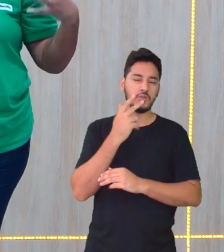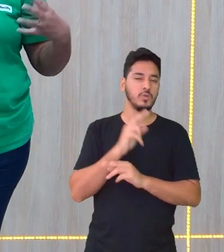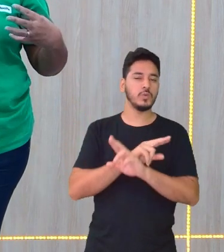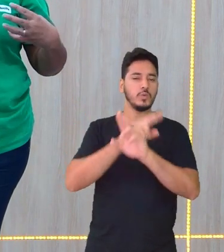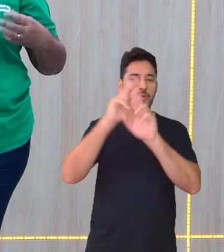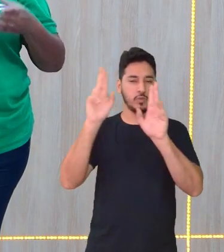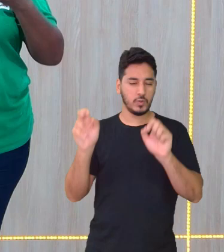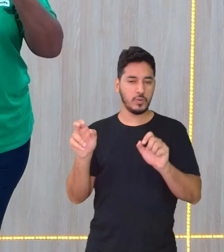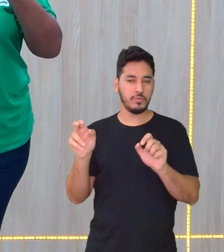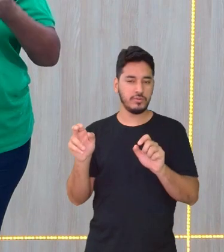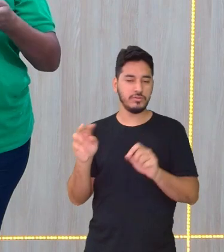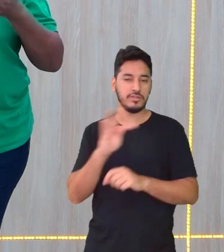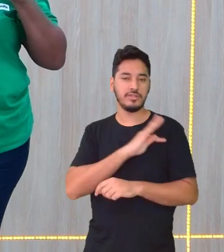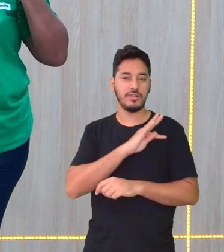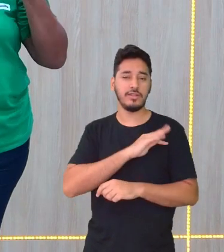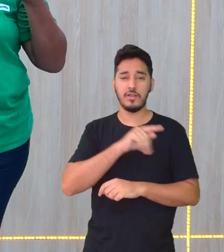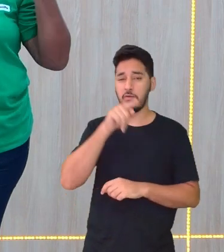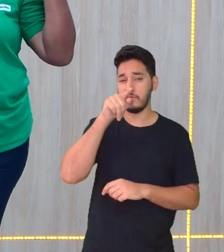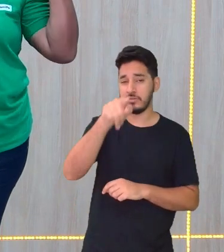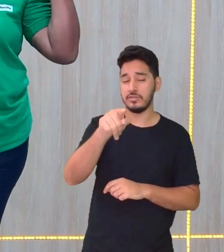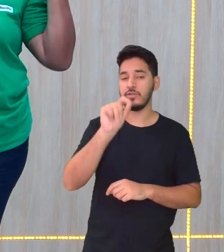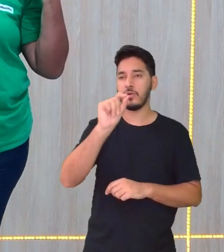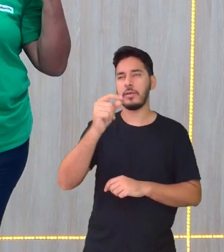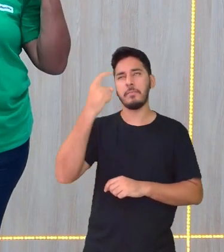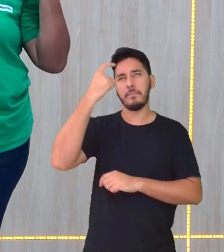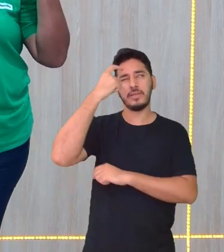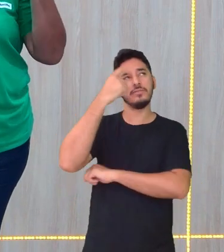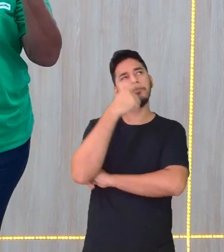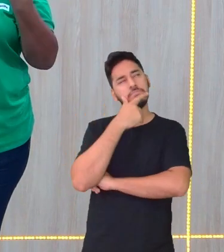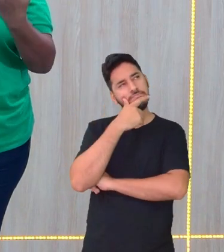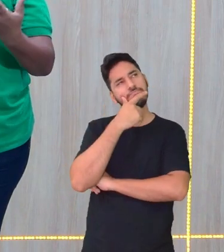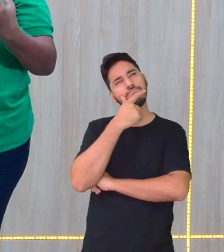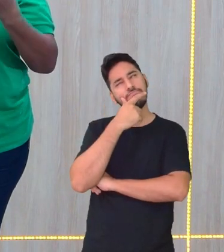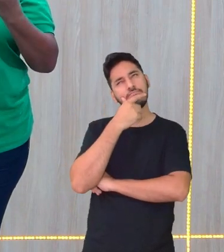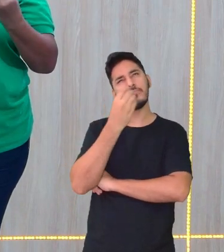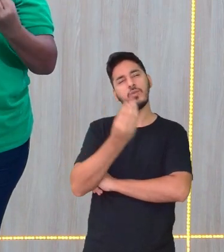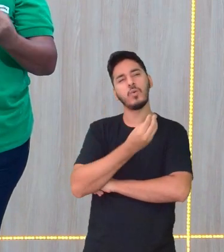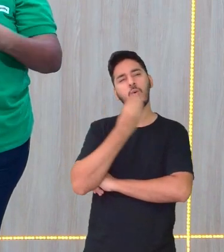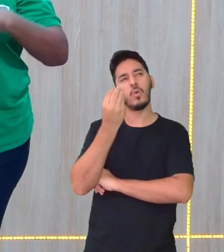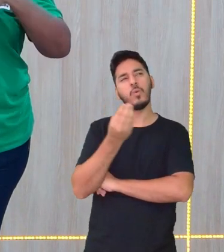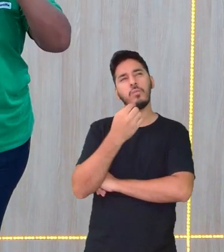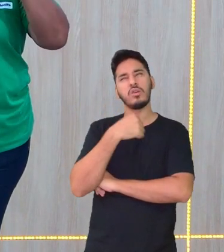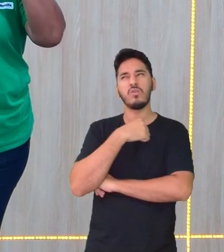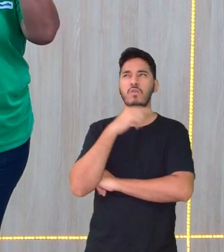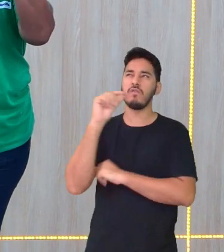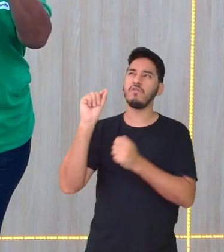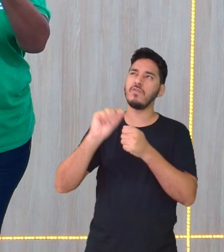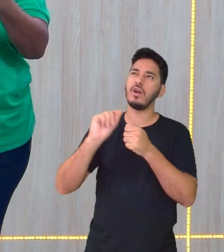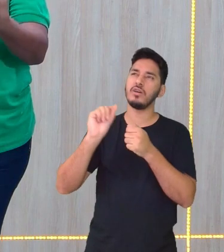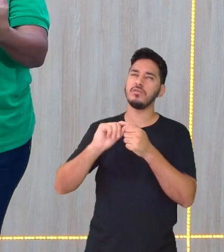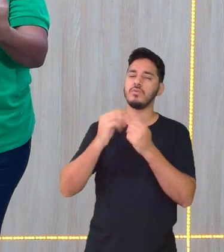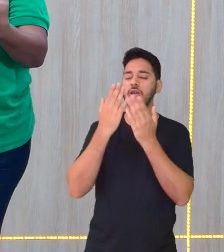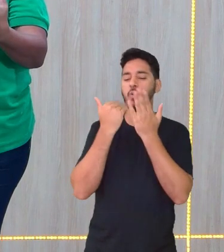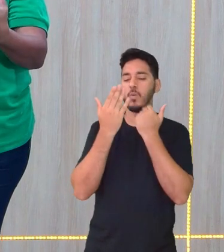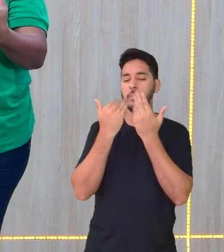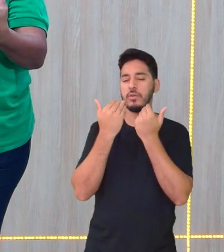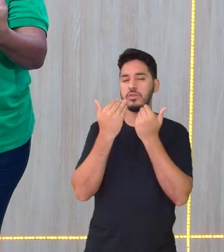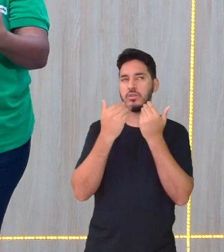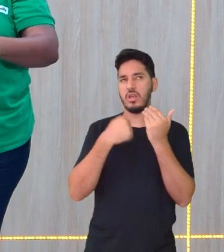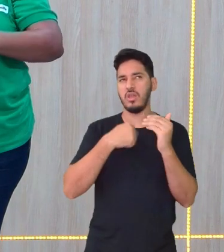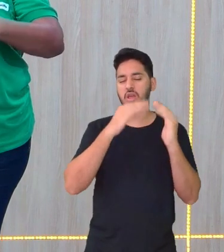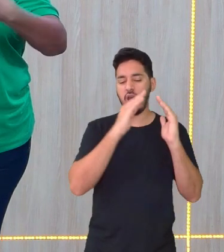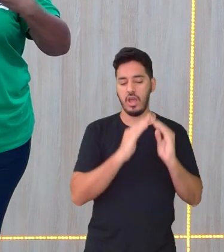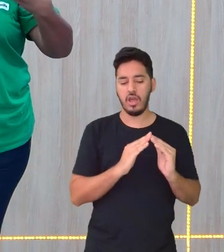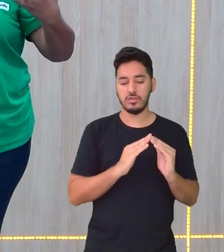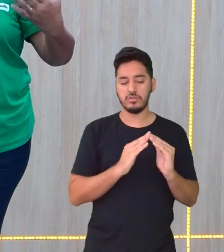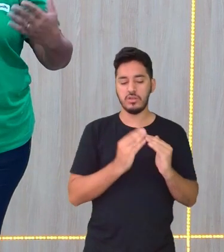sobre essas técnicas, vocês devem estar aí pensando como é que vocês fazem para que os alimentos na casa de